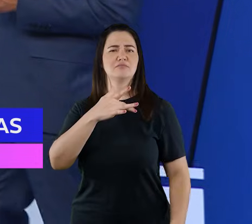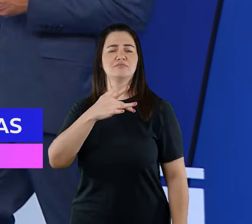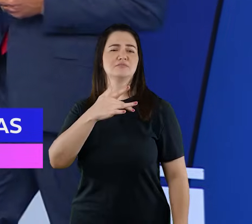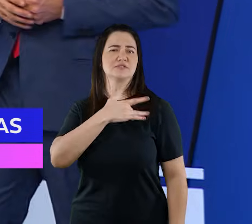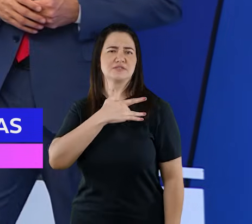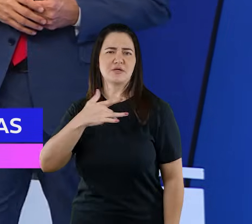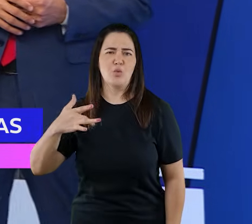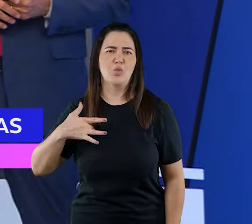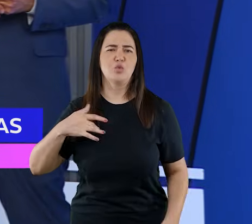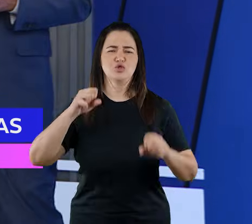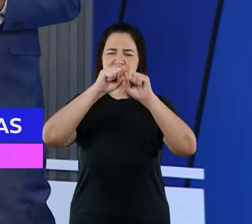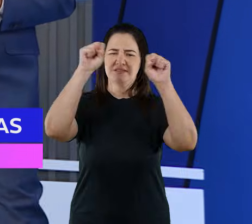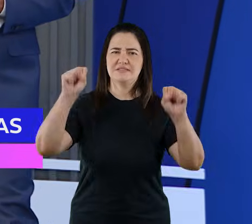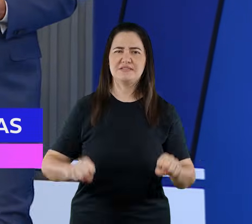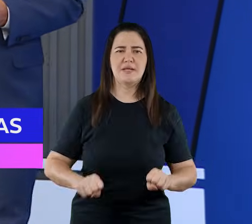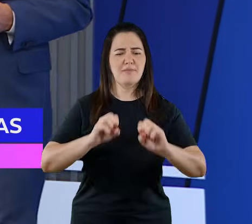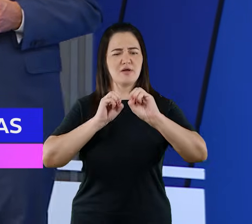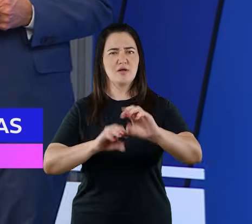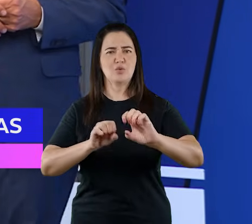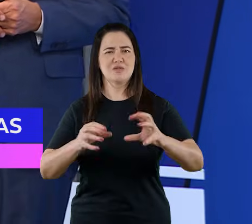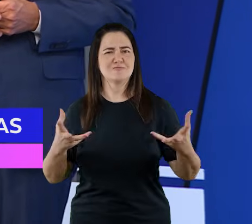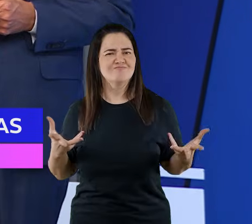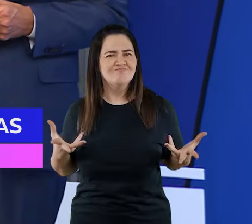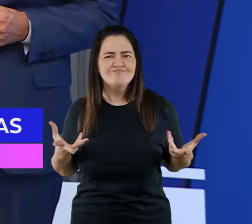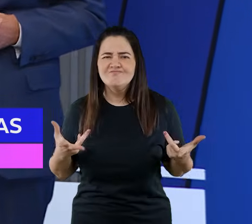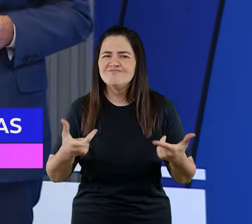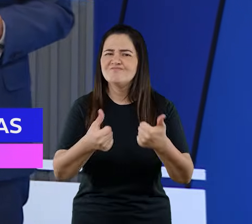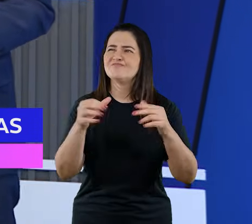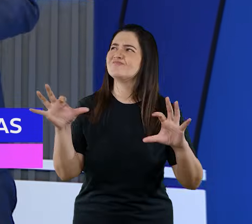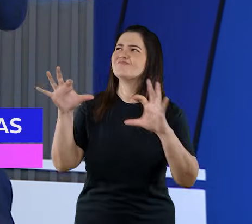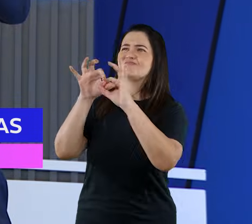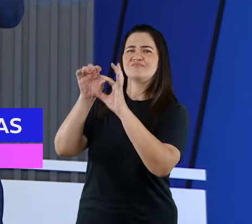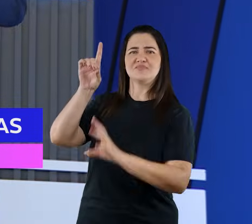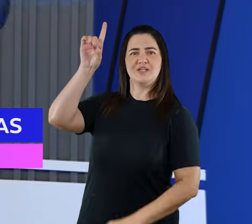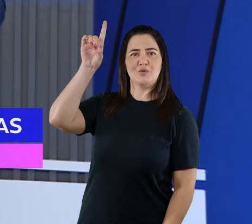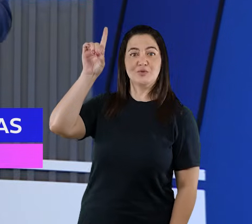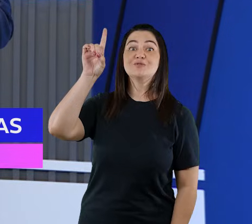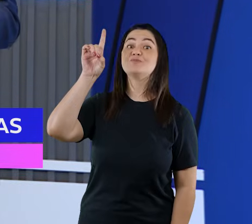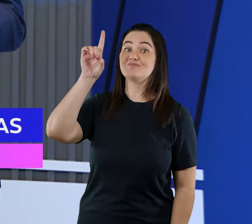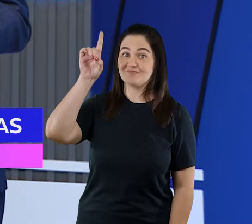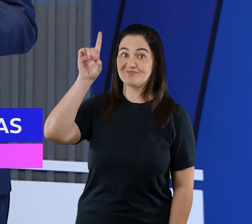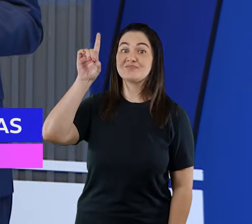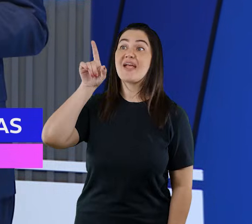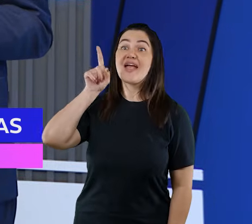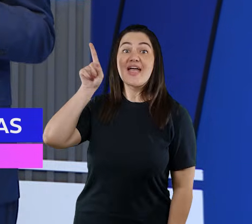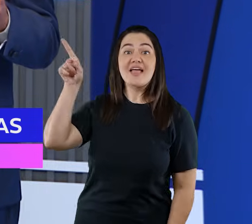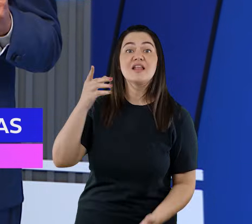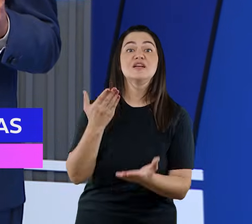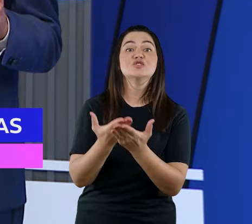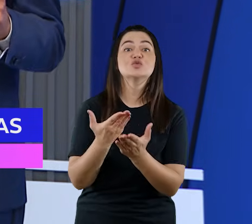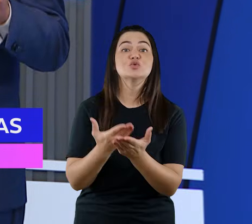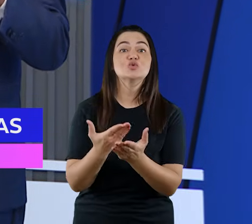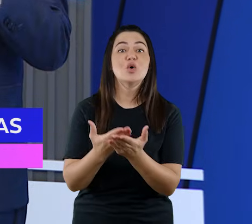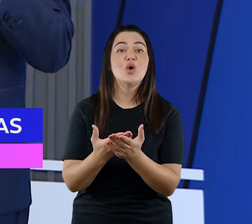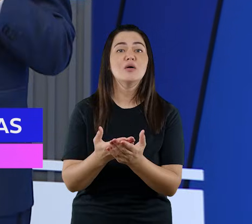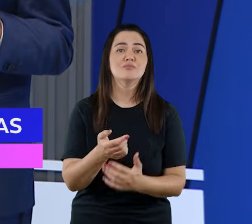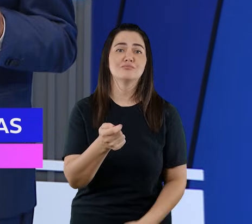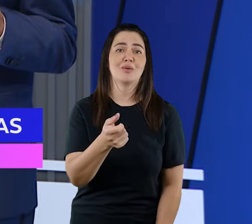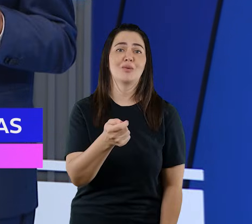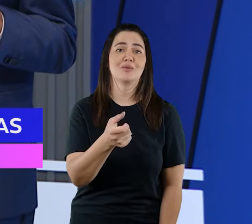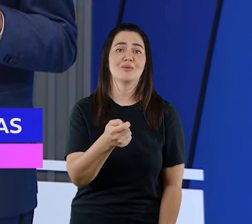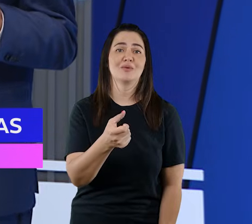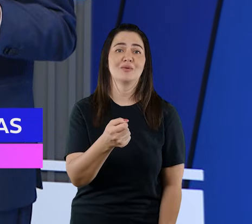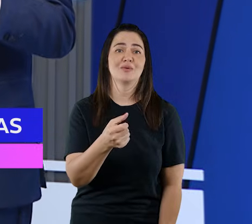de saúde protestante do mundo. E pasme o senhor ou a senhora, ela estudou